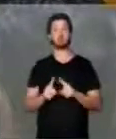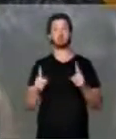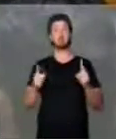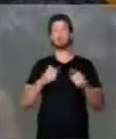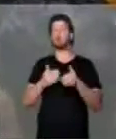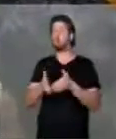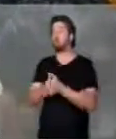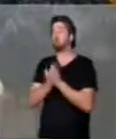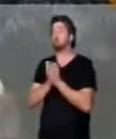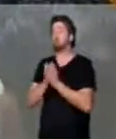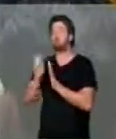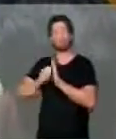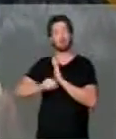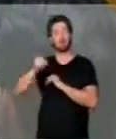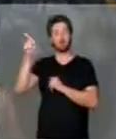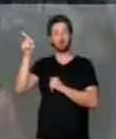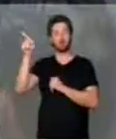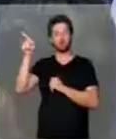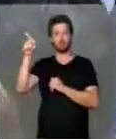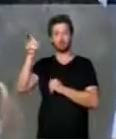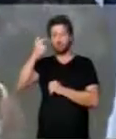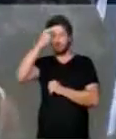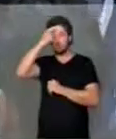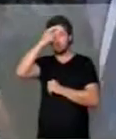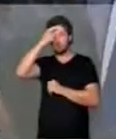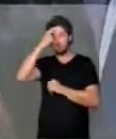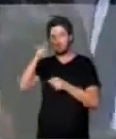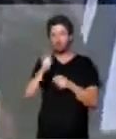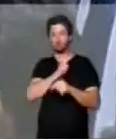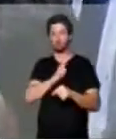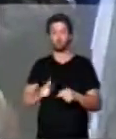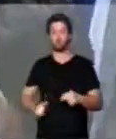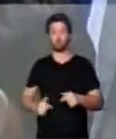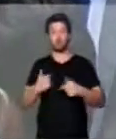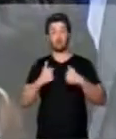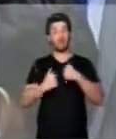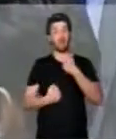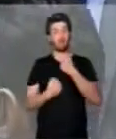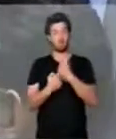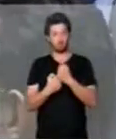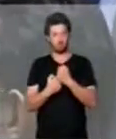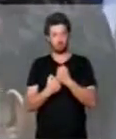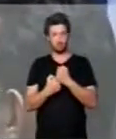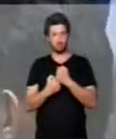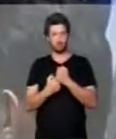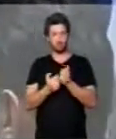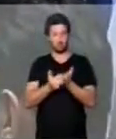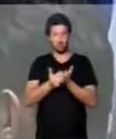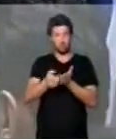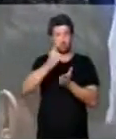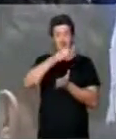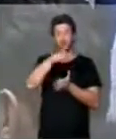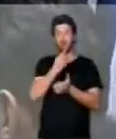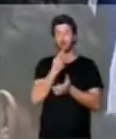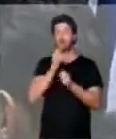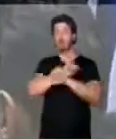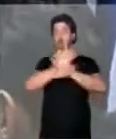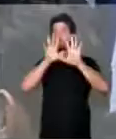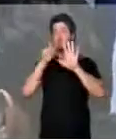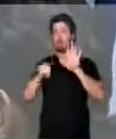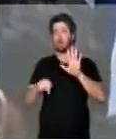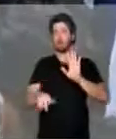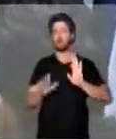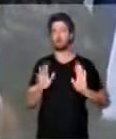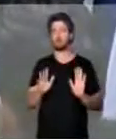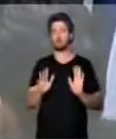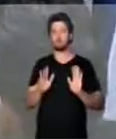fazer um apelo ao relator e ao bom senso do governo que eu apoio. Desde o primeiro momento eu deixei claro aqui,